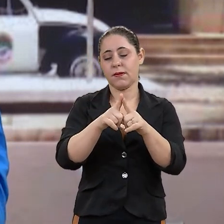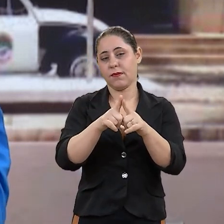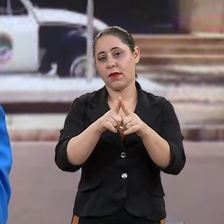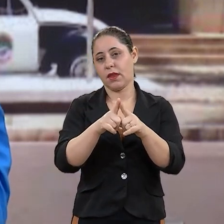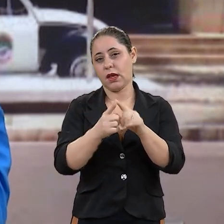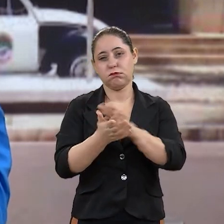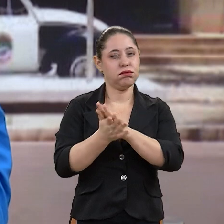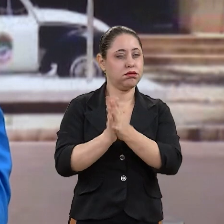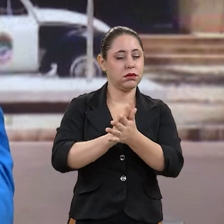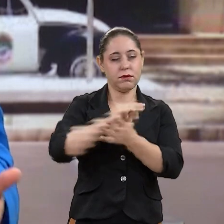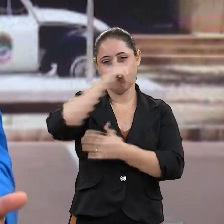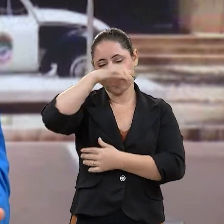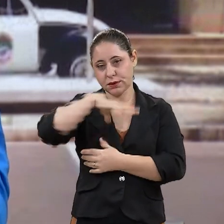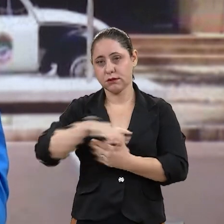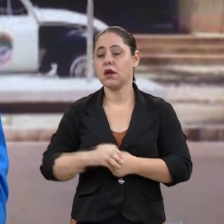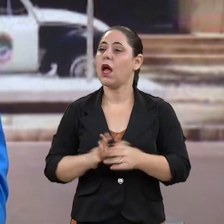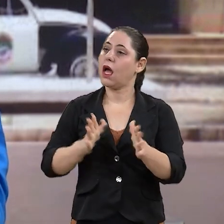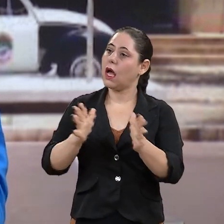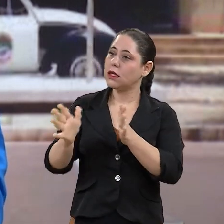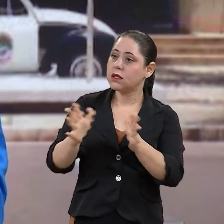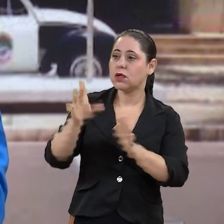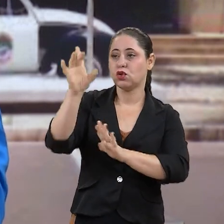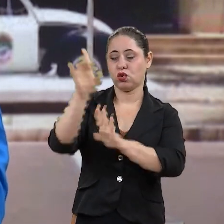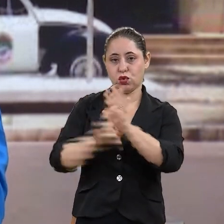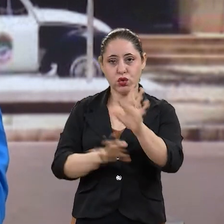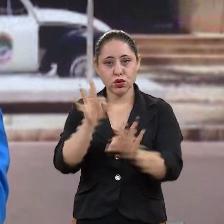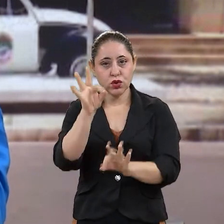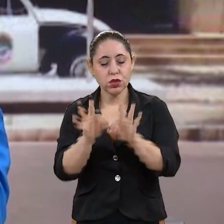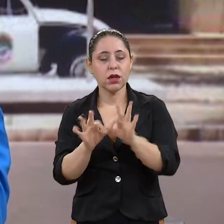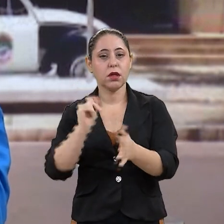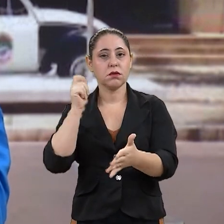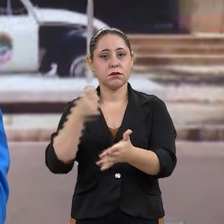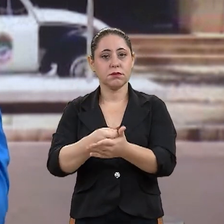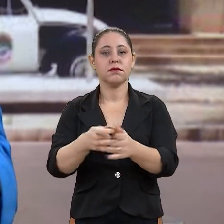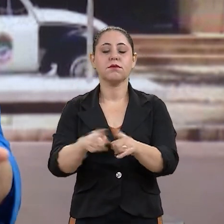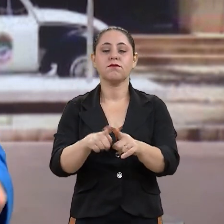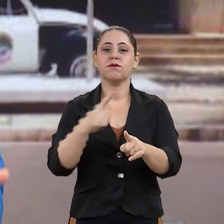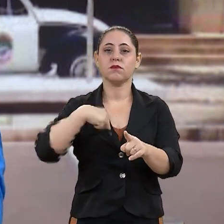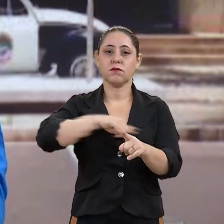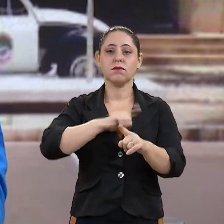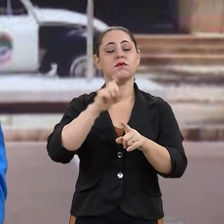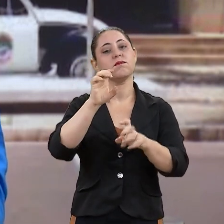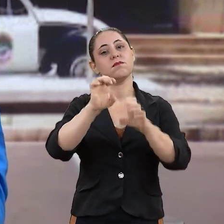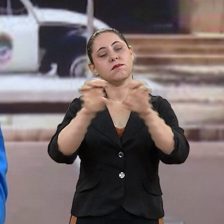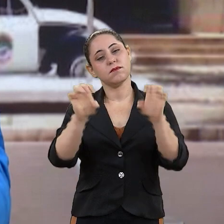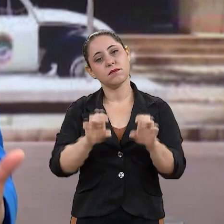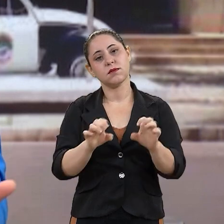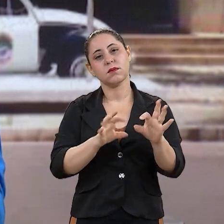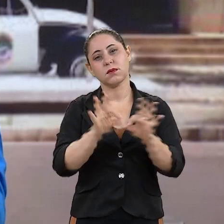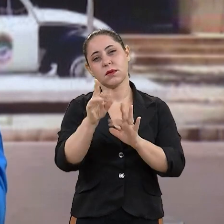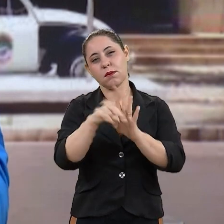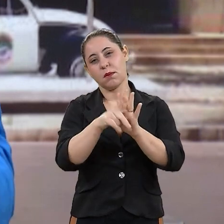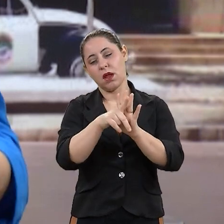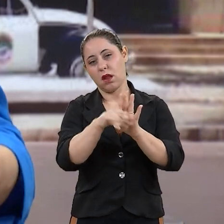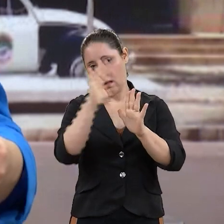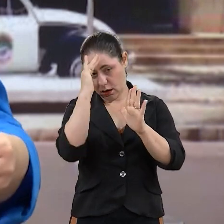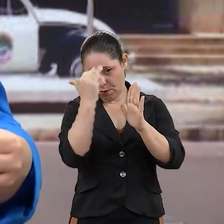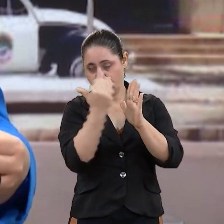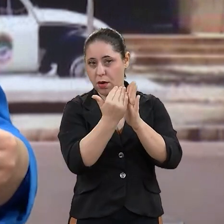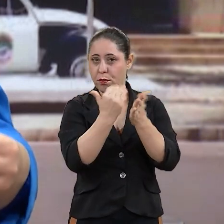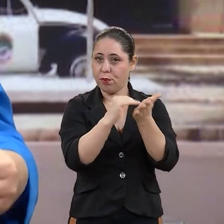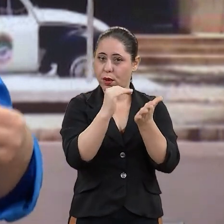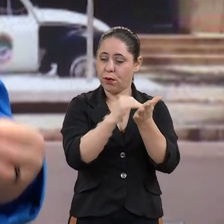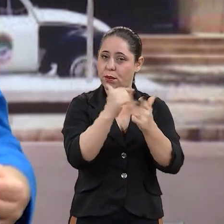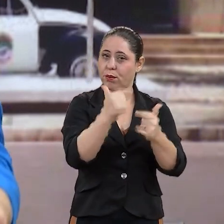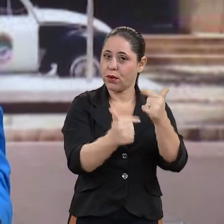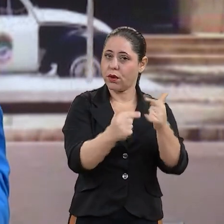e enfrentamento à violência, acesso à justiça, garantia de direitos. Então, nós nos estruturamos, o nosso planejamento foi a partir,